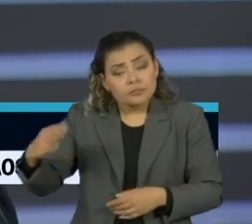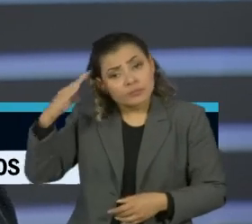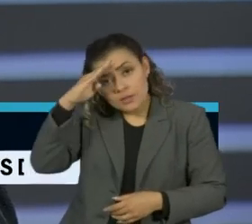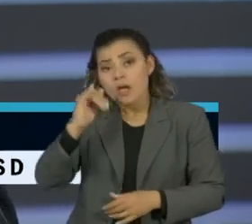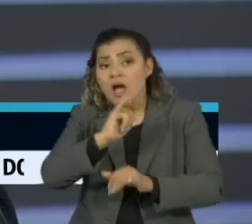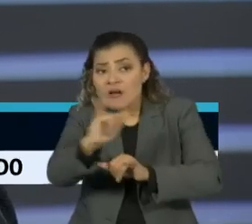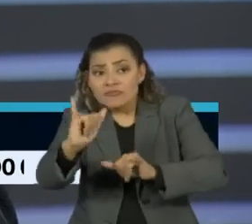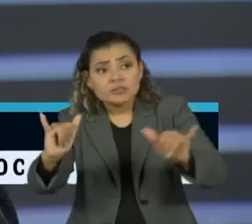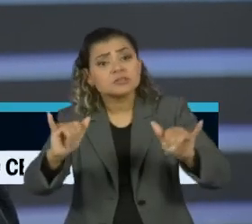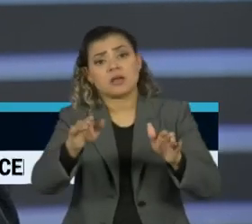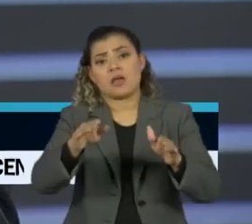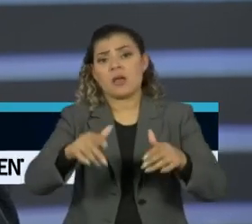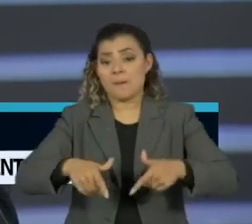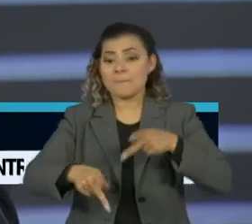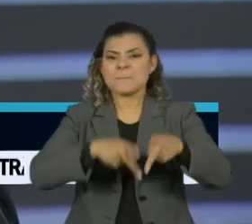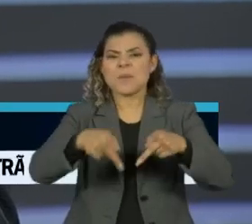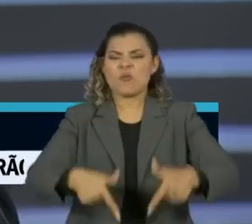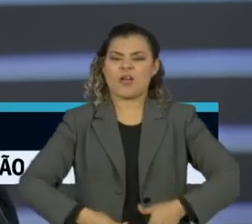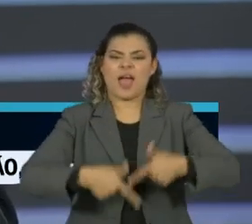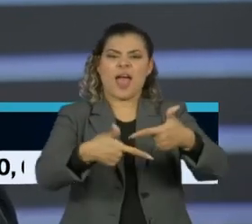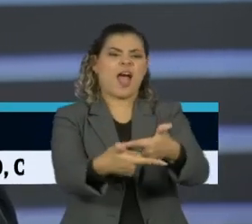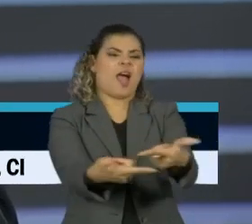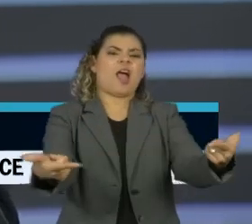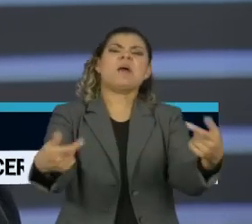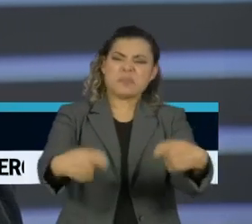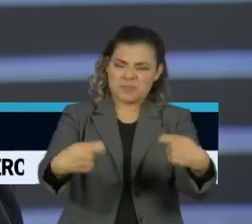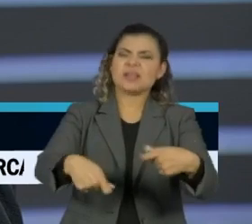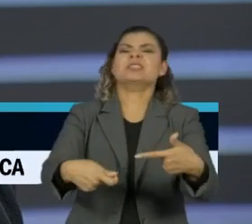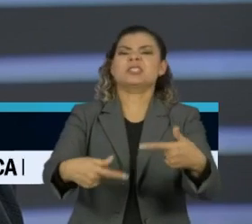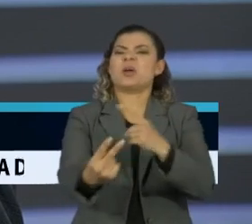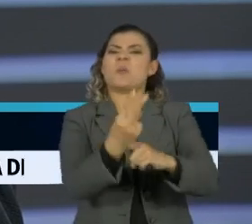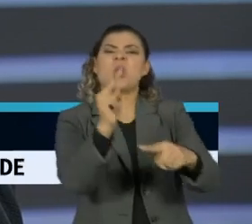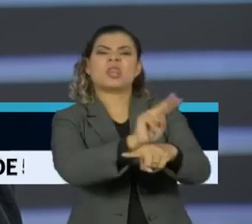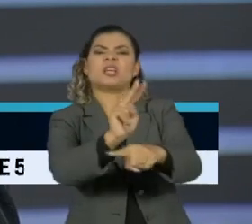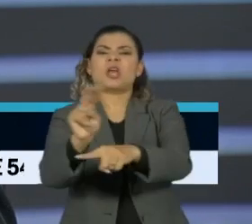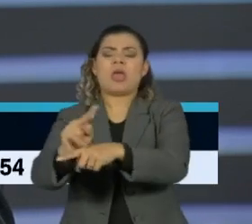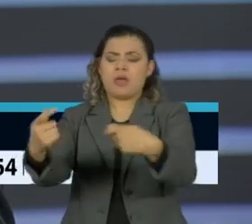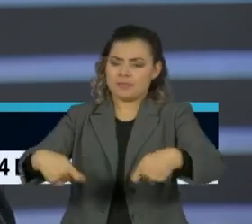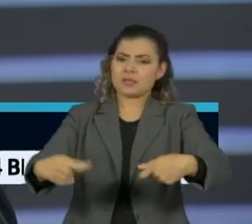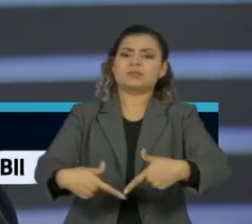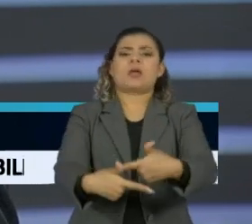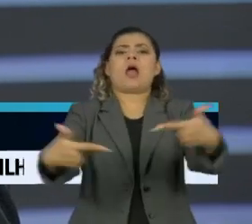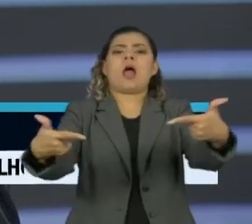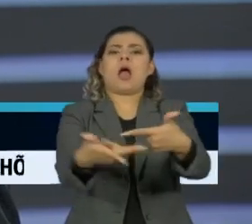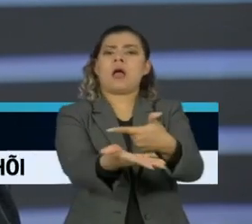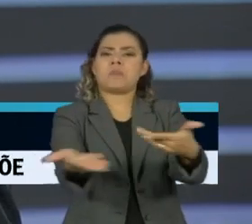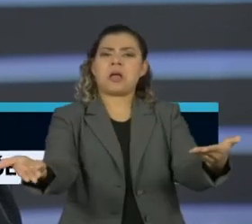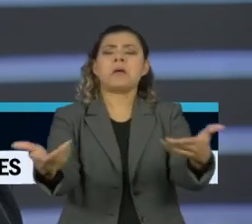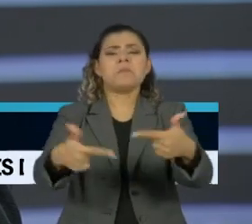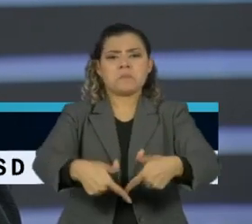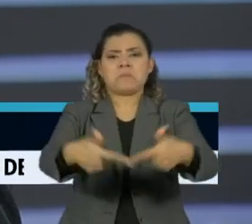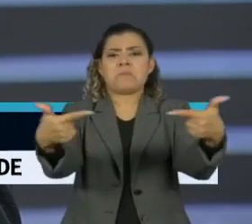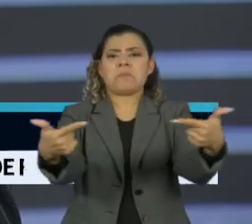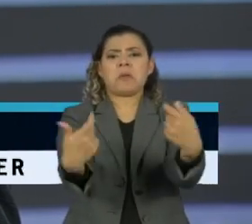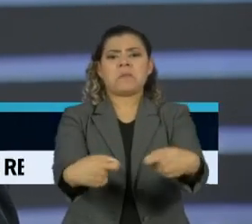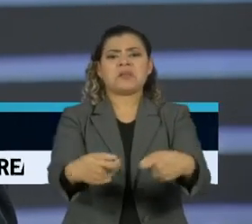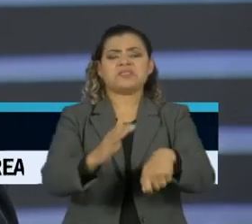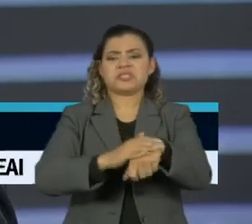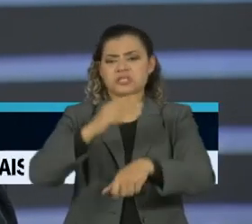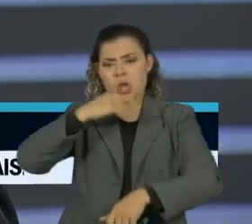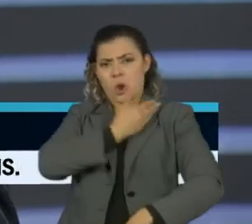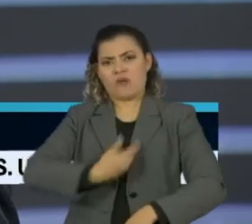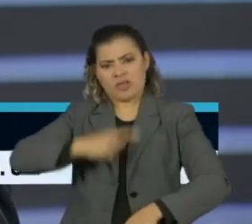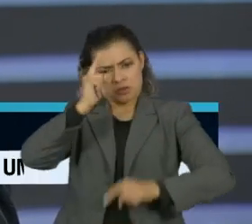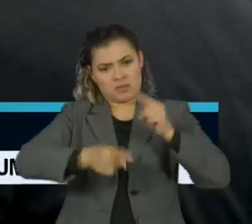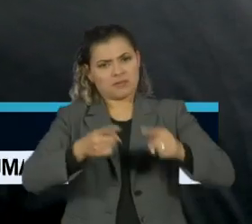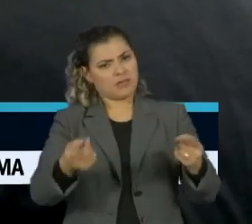dizendo para a população se armar que a população de se armar para se proteger ela mesma contra eventuais medidas que governos